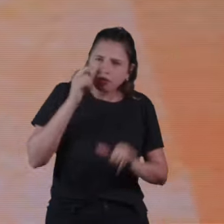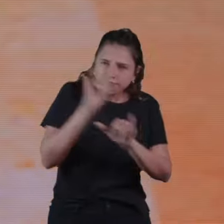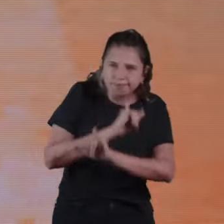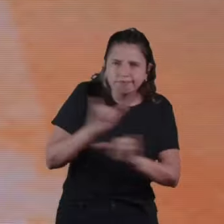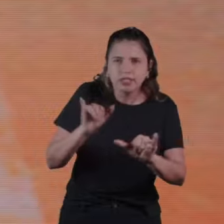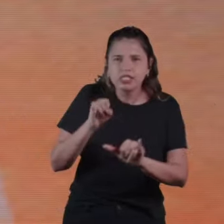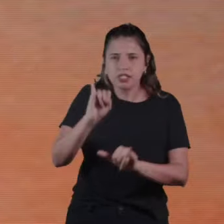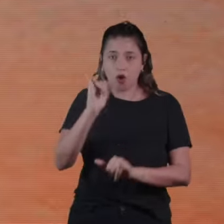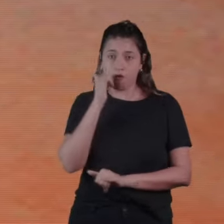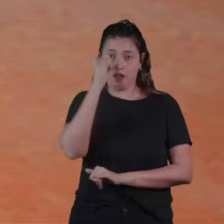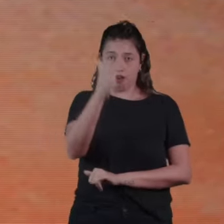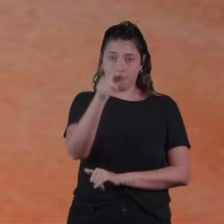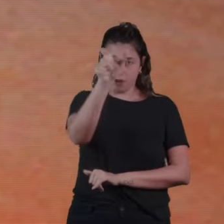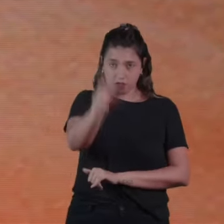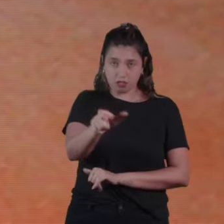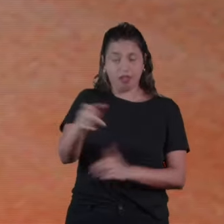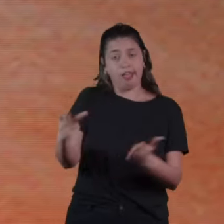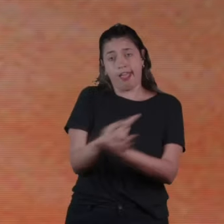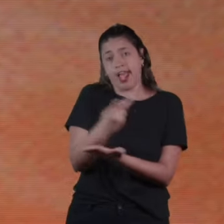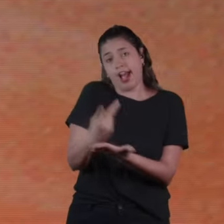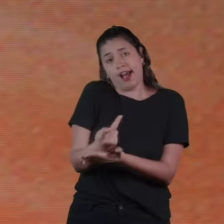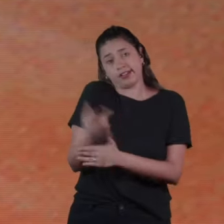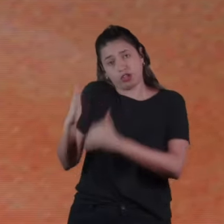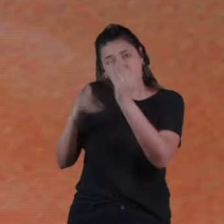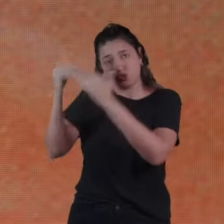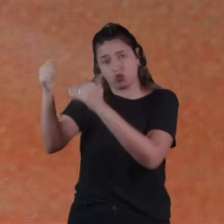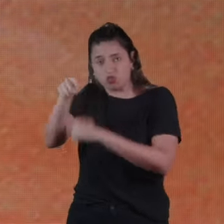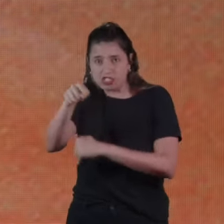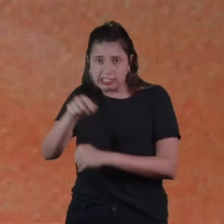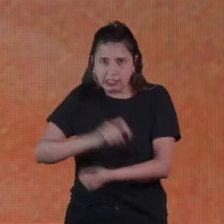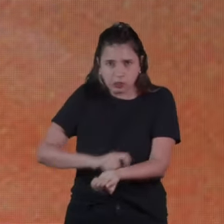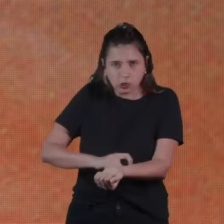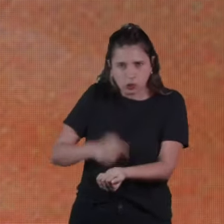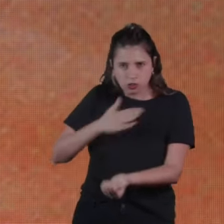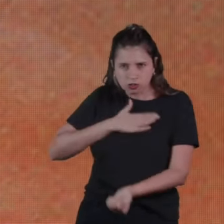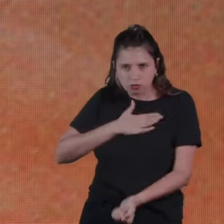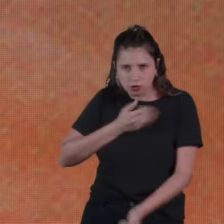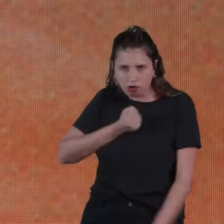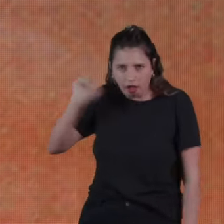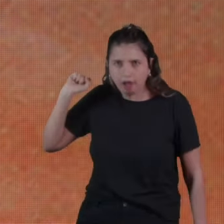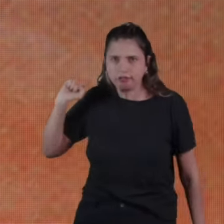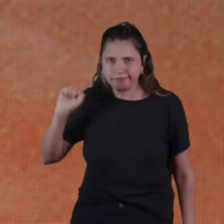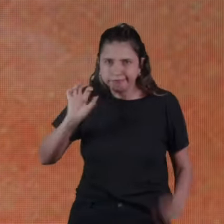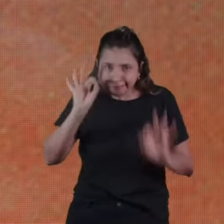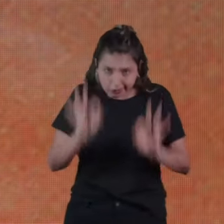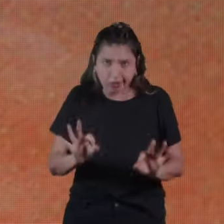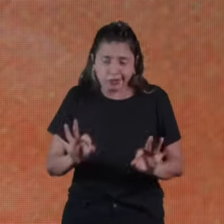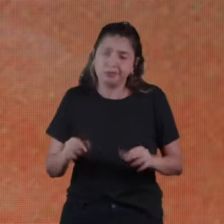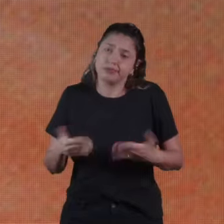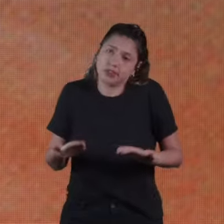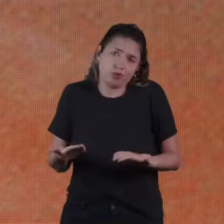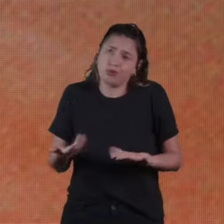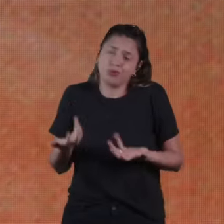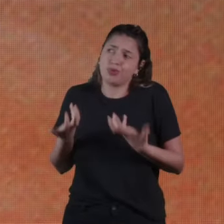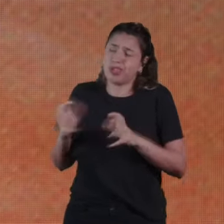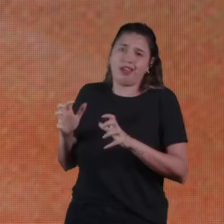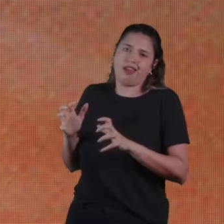que você está errado, você ia ficar com raiva de mim, sim ou não? Tem coisas que a gente não quer ouvir de ninguém.